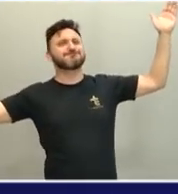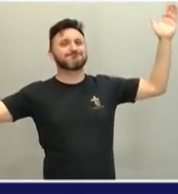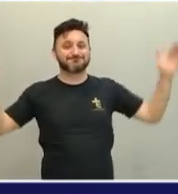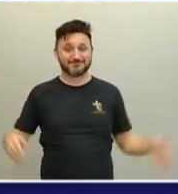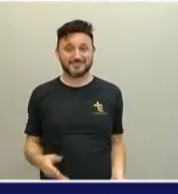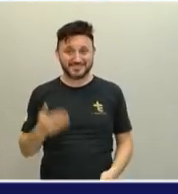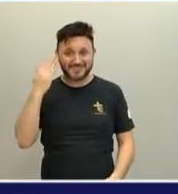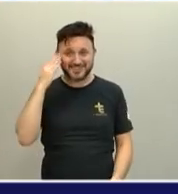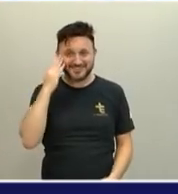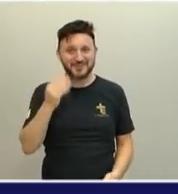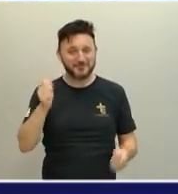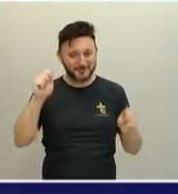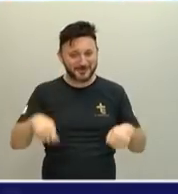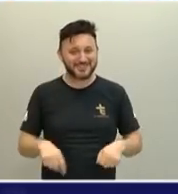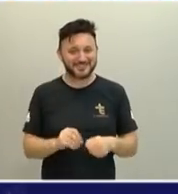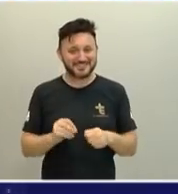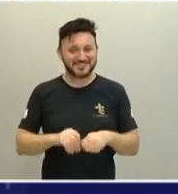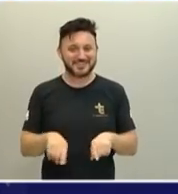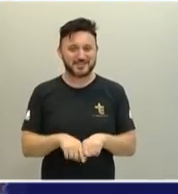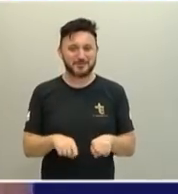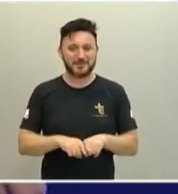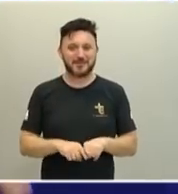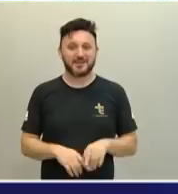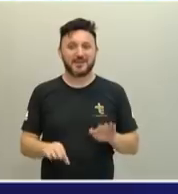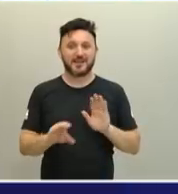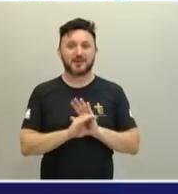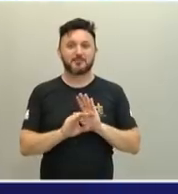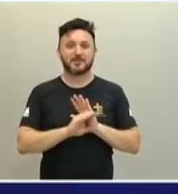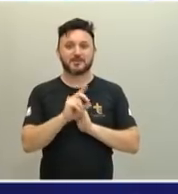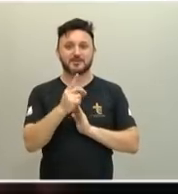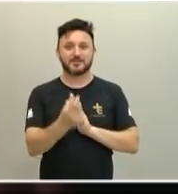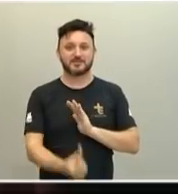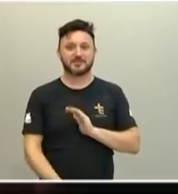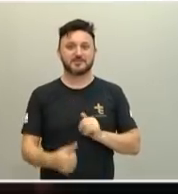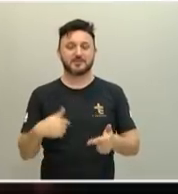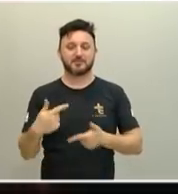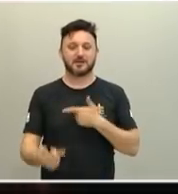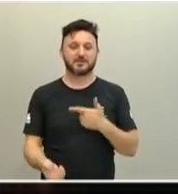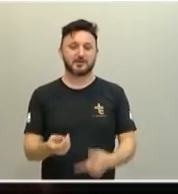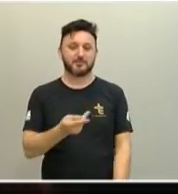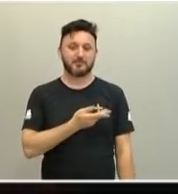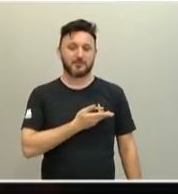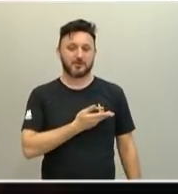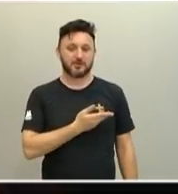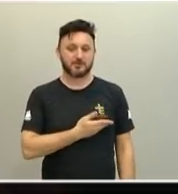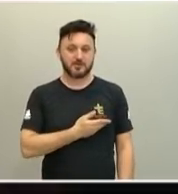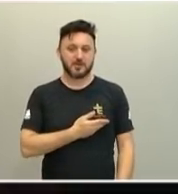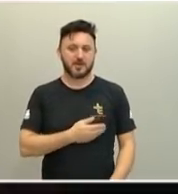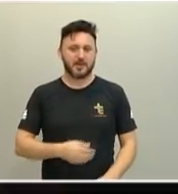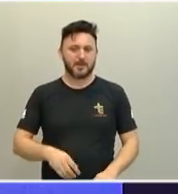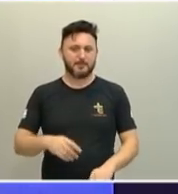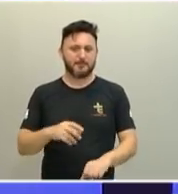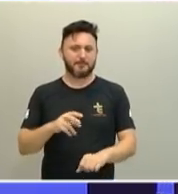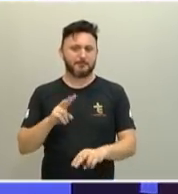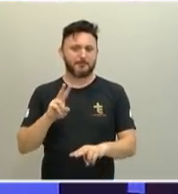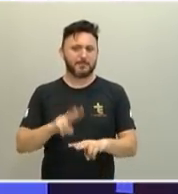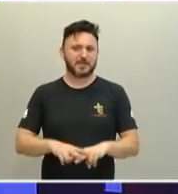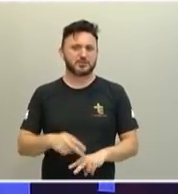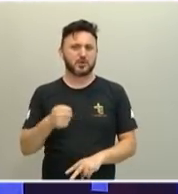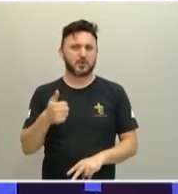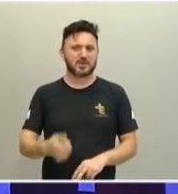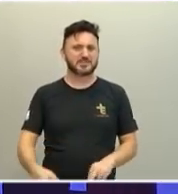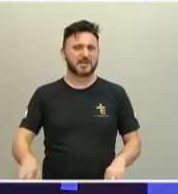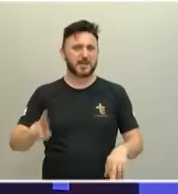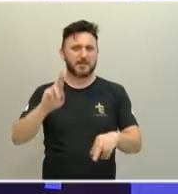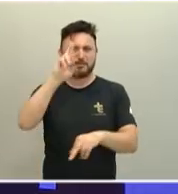16, lá de São... de Atos dos Apóstolos, versículo 25. Estavam presos, e era quase meia-noite. Olhavam para o outro e falavam assim,